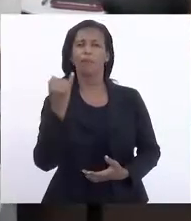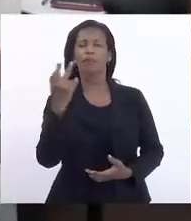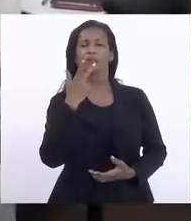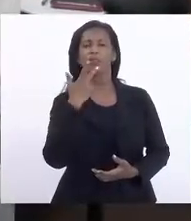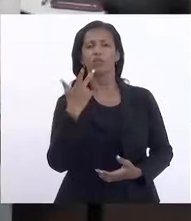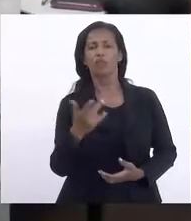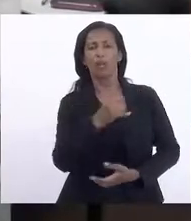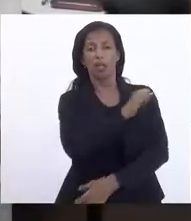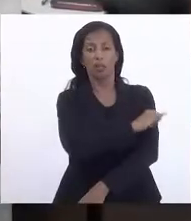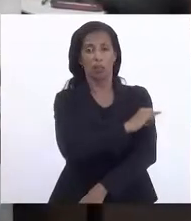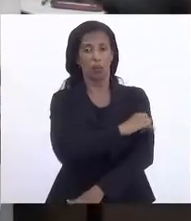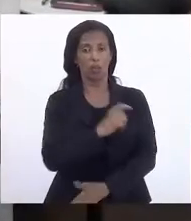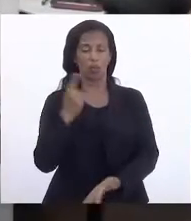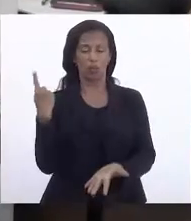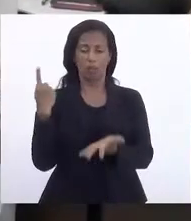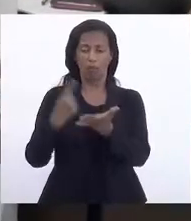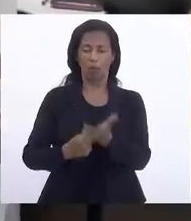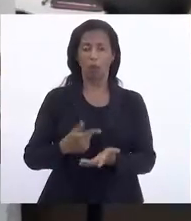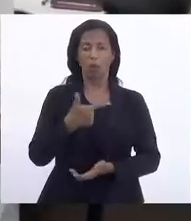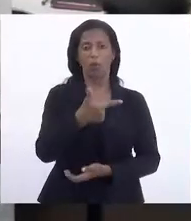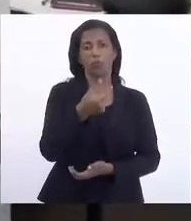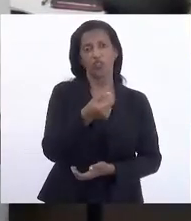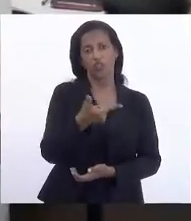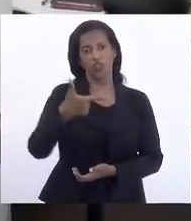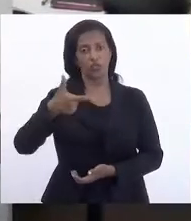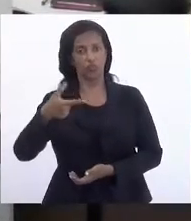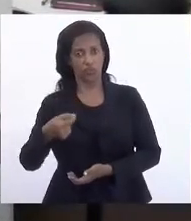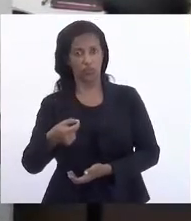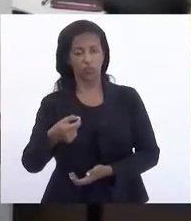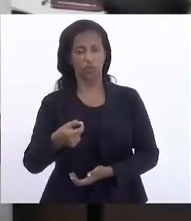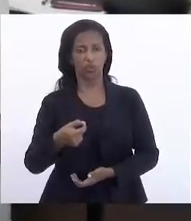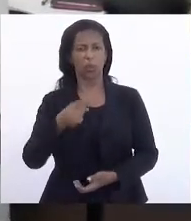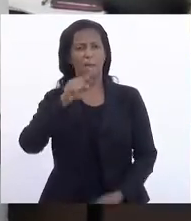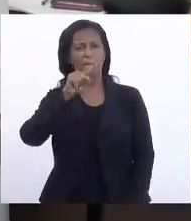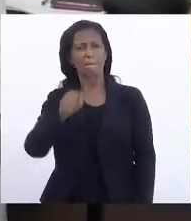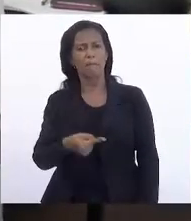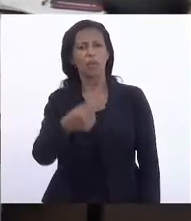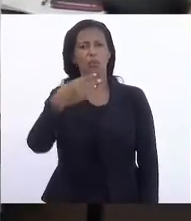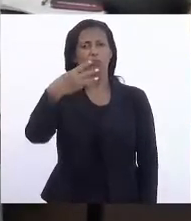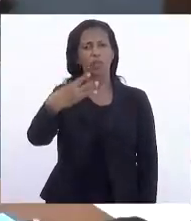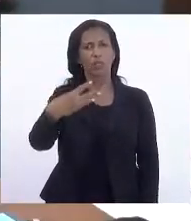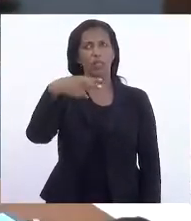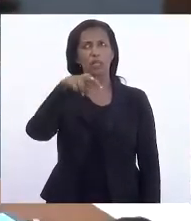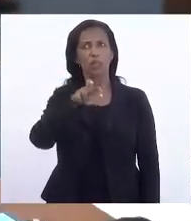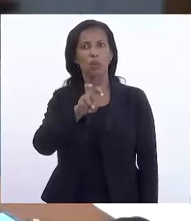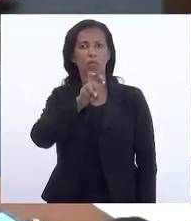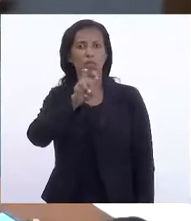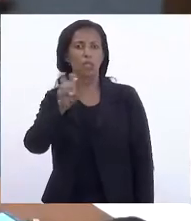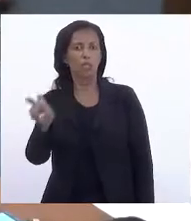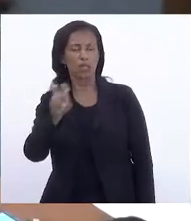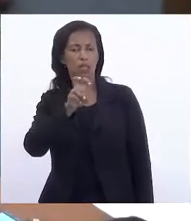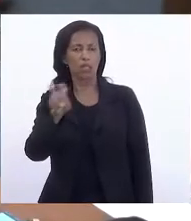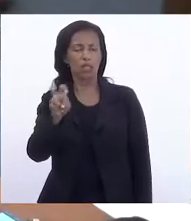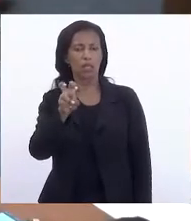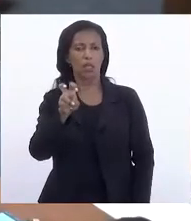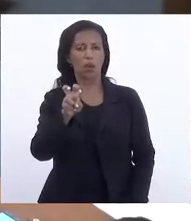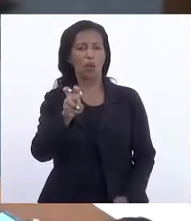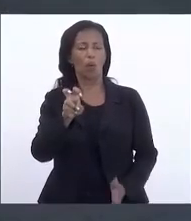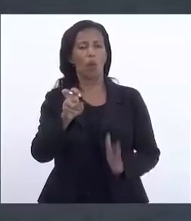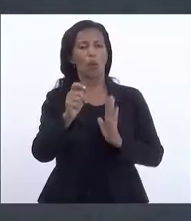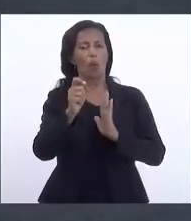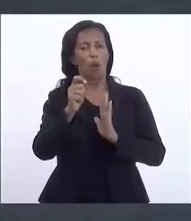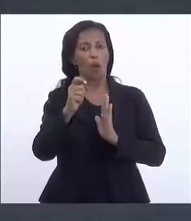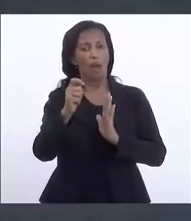de Janeiro registrou, no ano de 2020, 1.355 ocorrências de